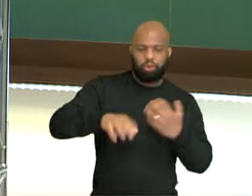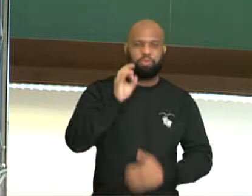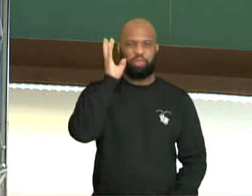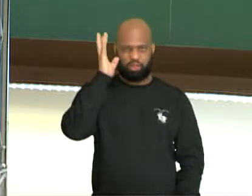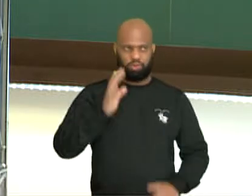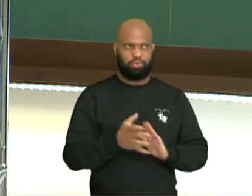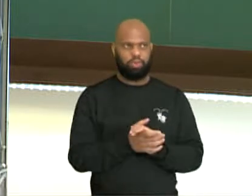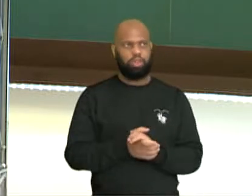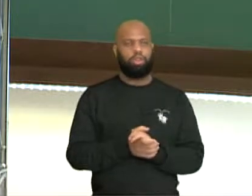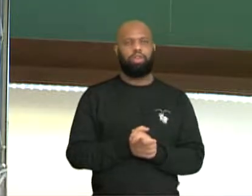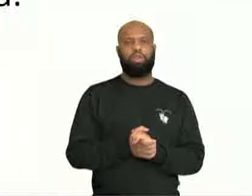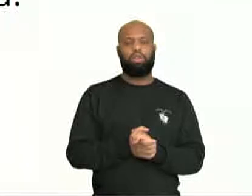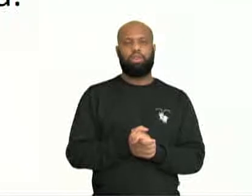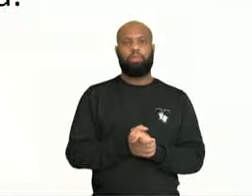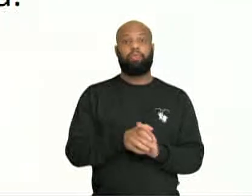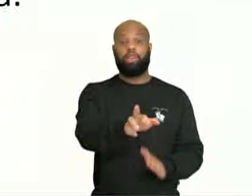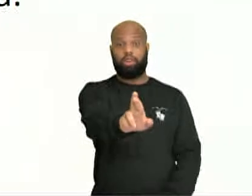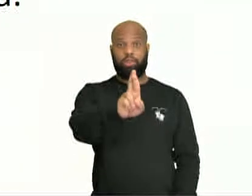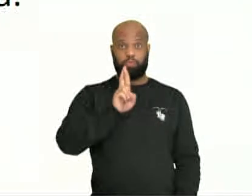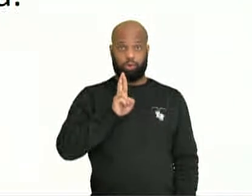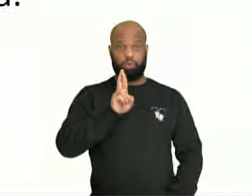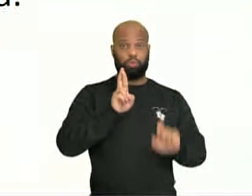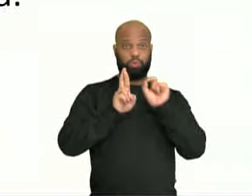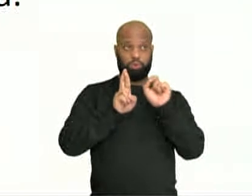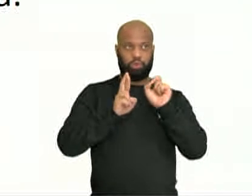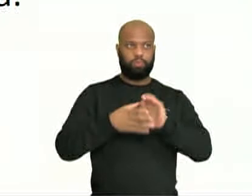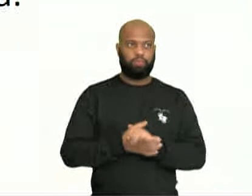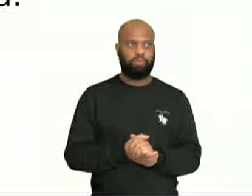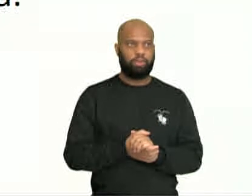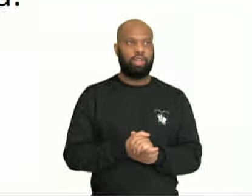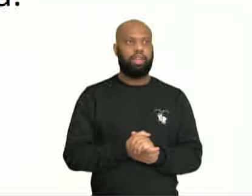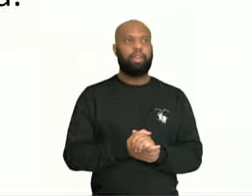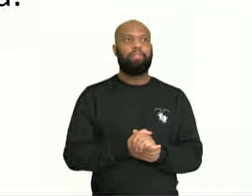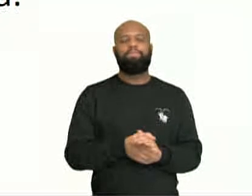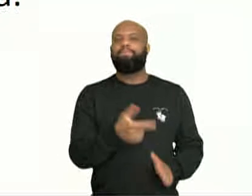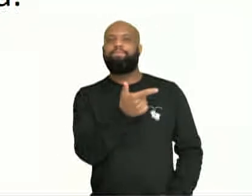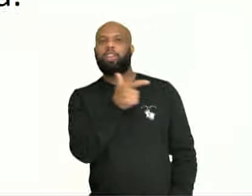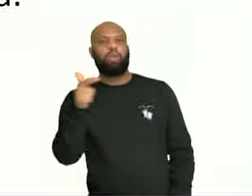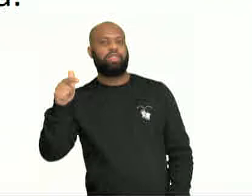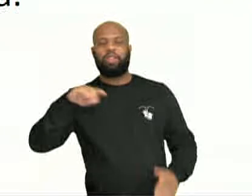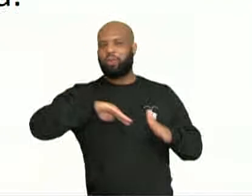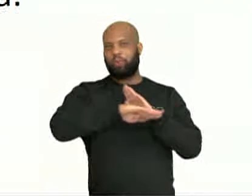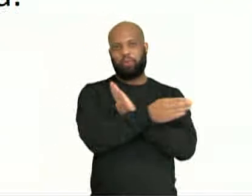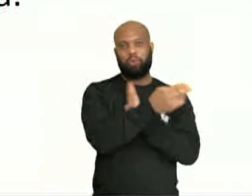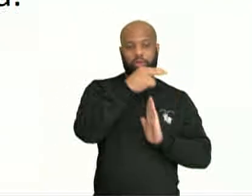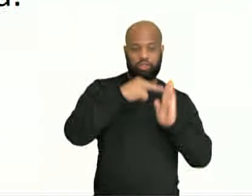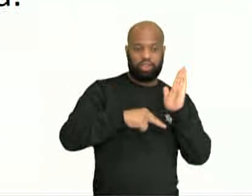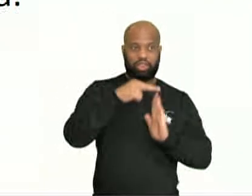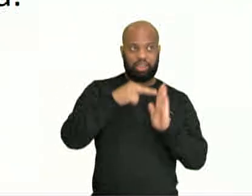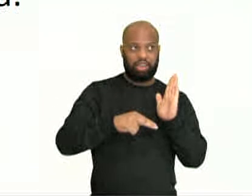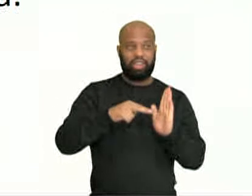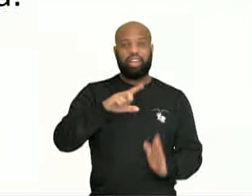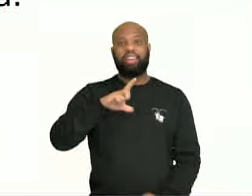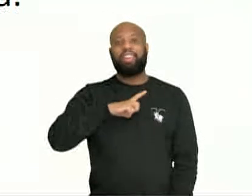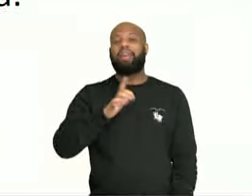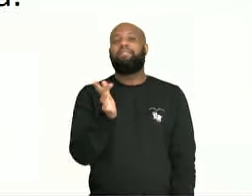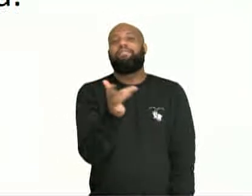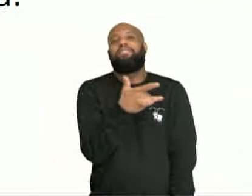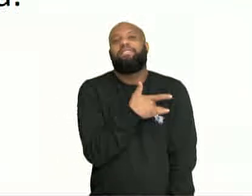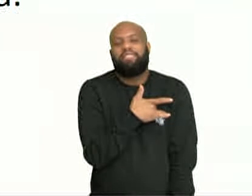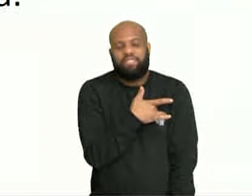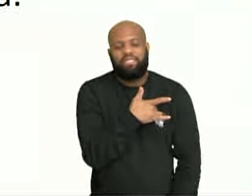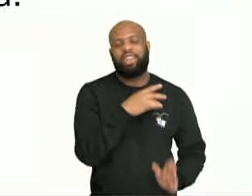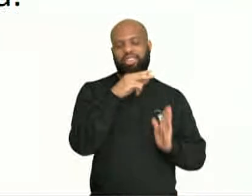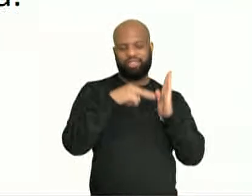Então, é um recurso utilizado. Então, ele responde, eu não tenho o hábito da leitura, eu tenho a paixão da